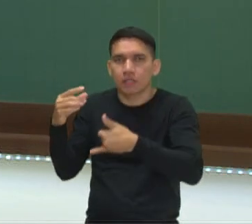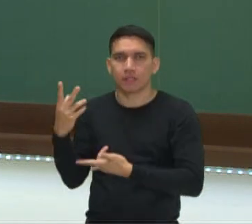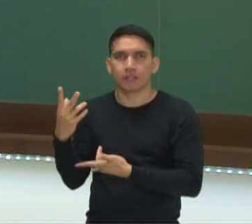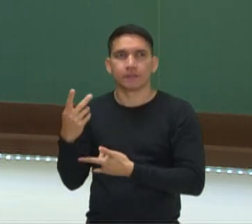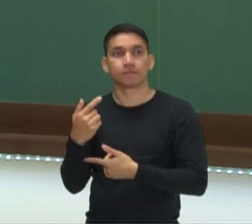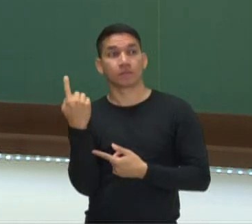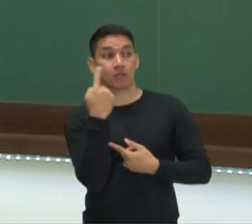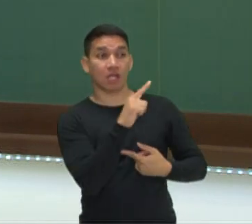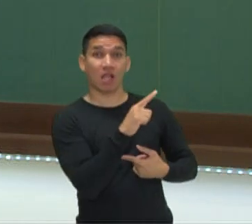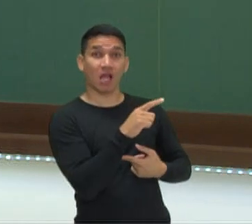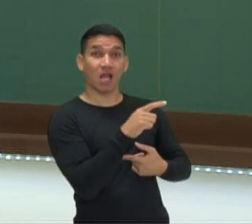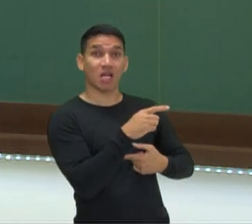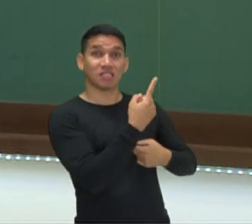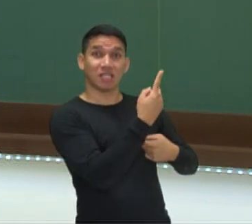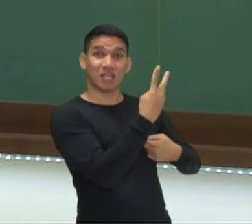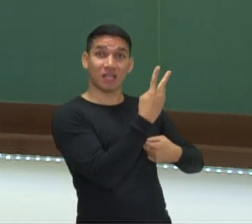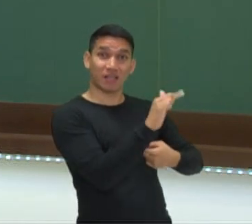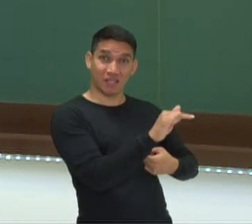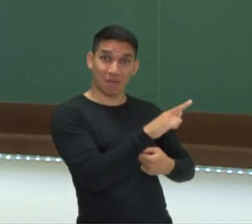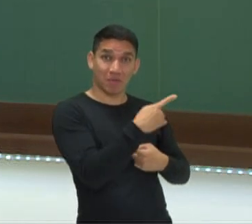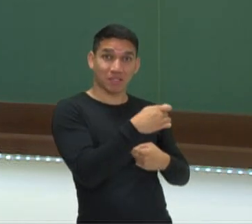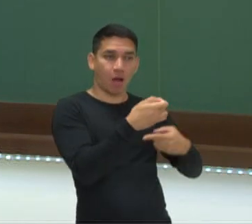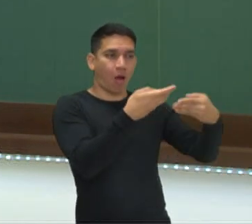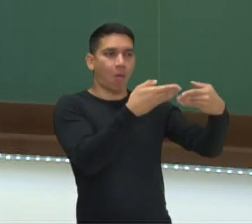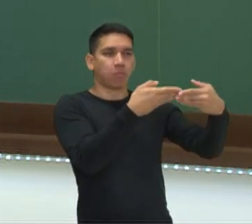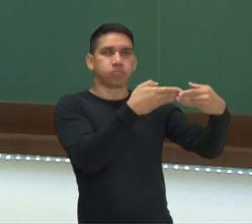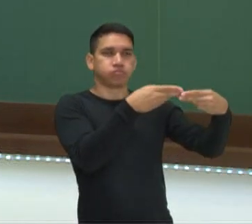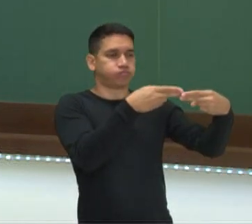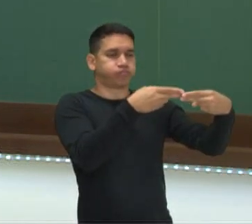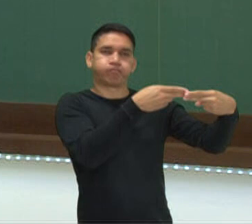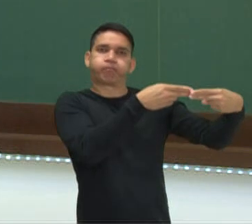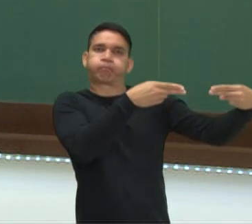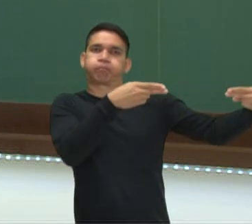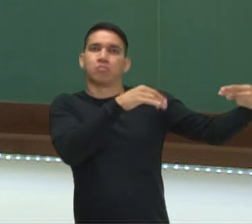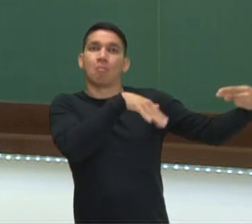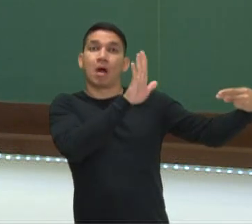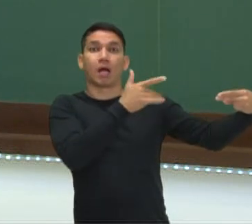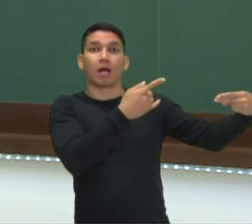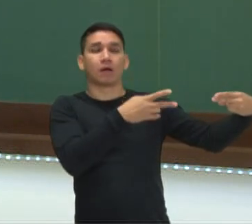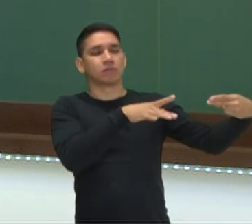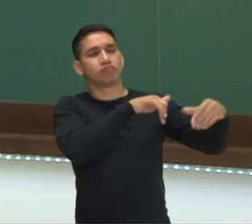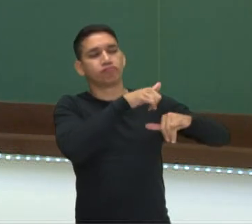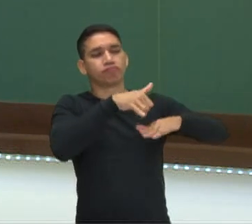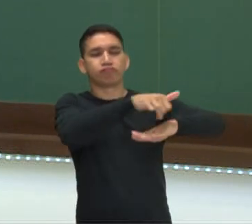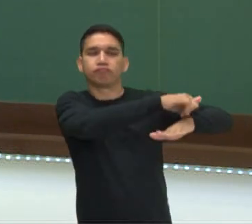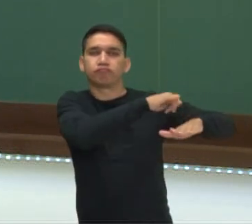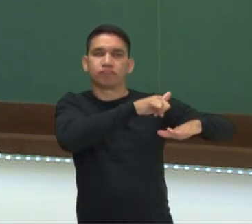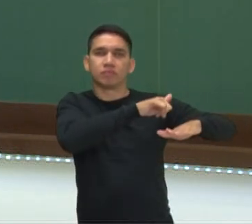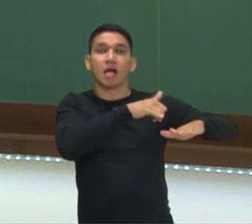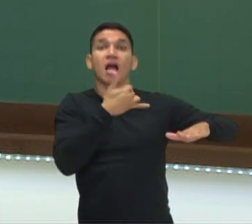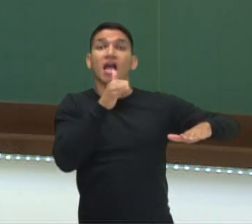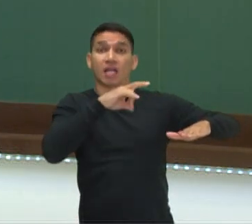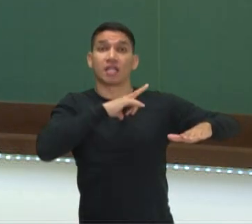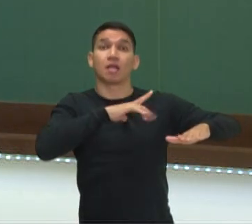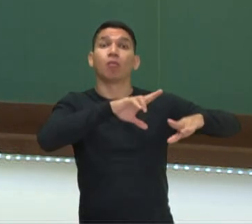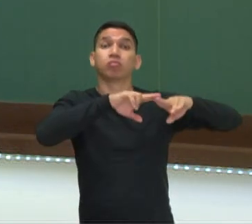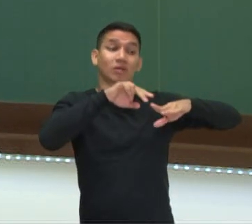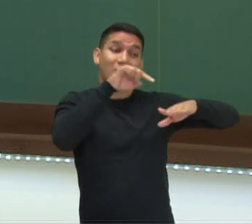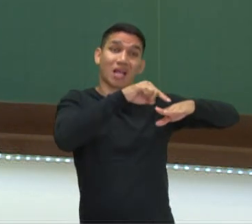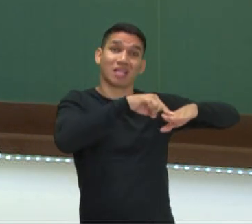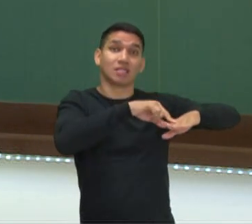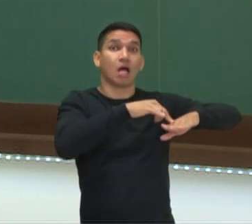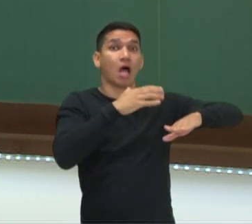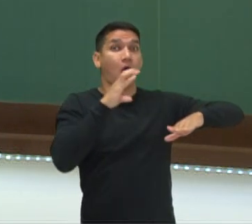127 volts tem que ser maior, porque ele usa uma corrente elétrica maior. Lembre-se que a corrente ela leva energia, então ela gera